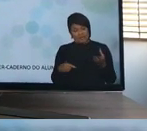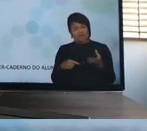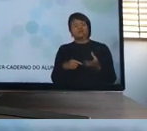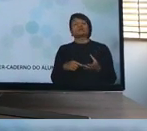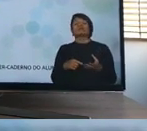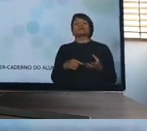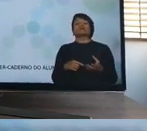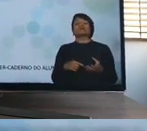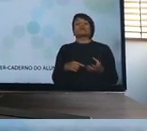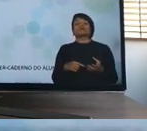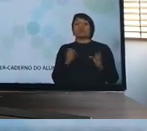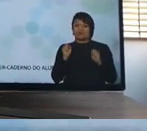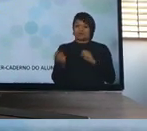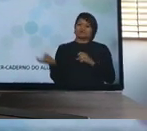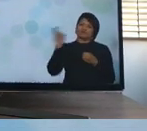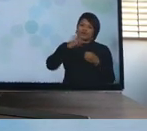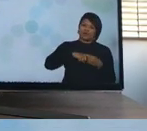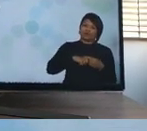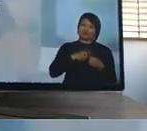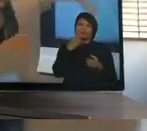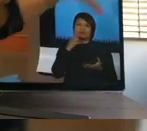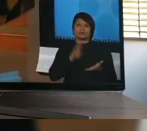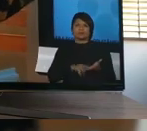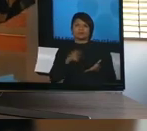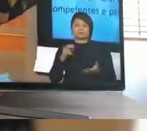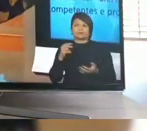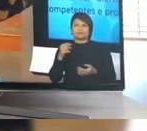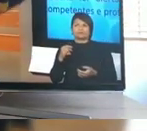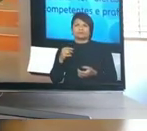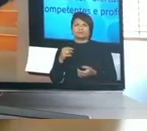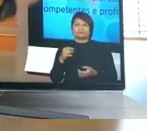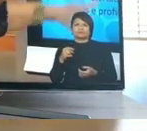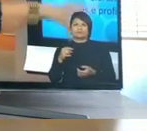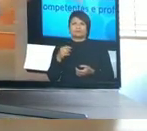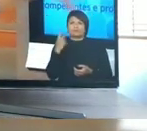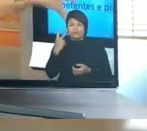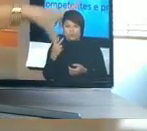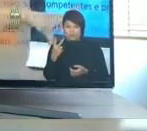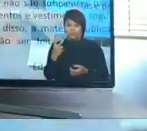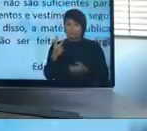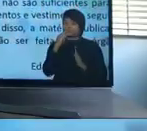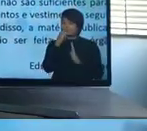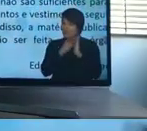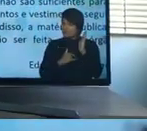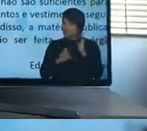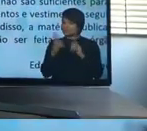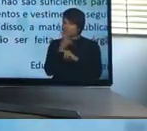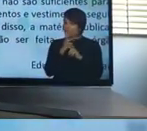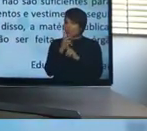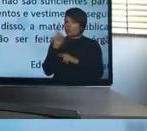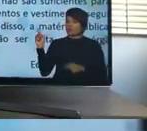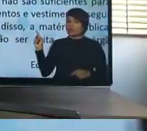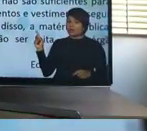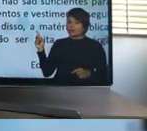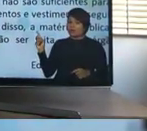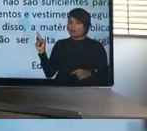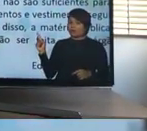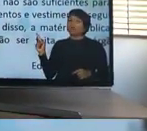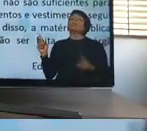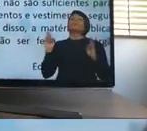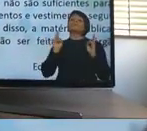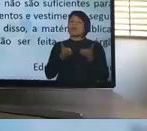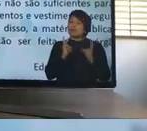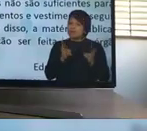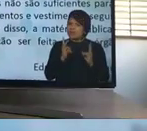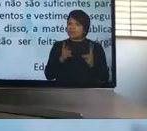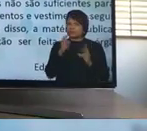e pode voltar na carta 2. Vão procurar o texto, carta 2, esse texto, e vocês vão fazer a mesma